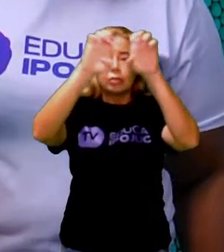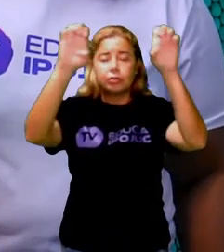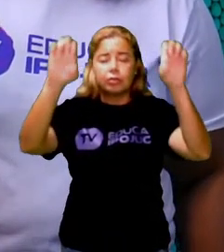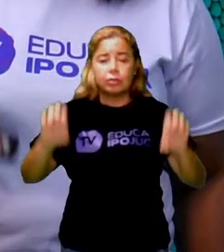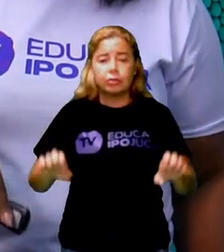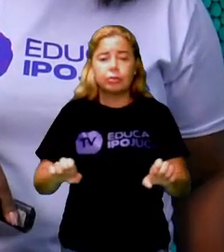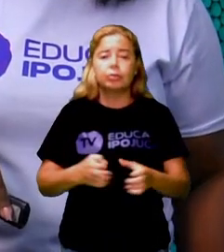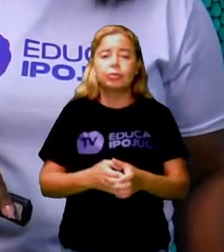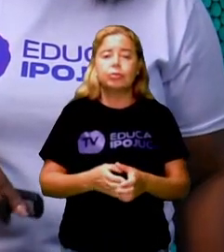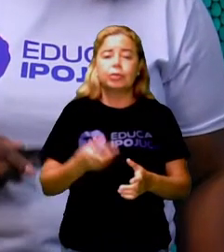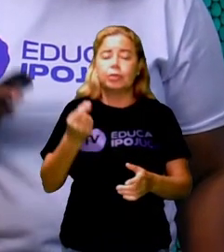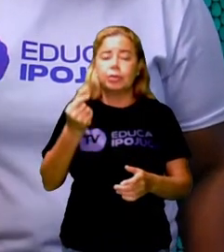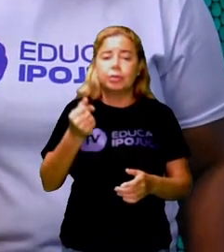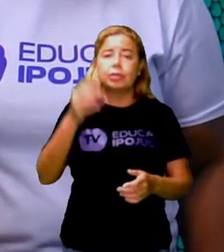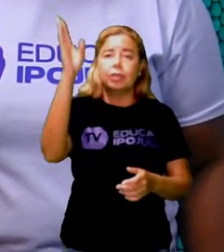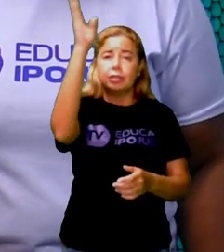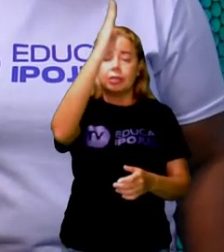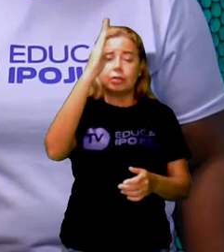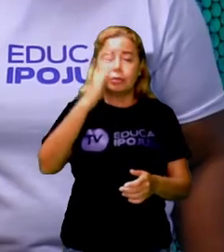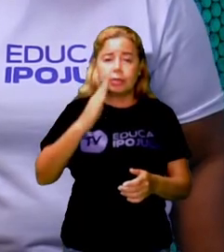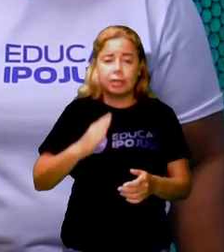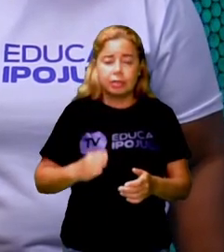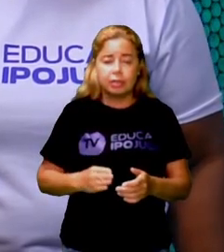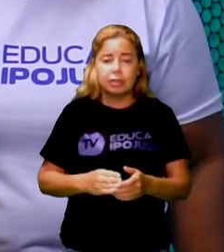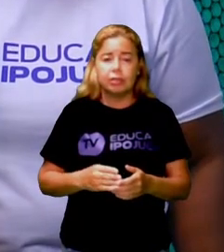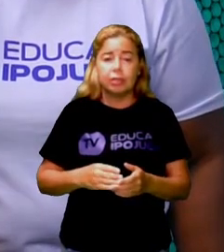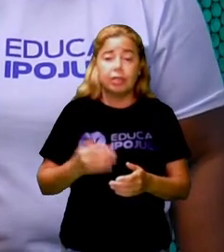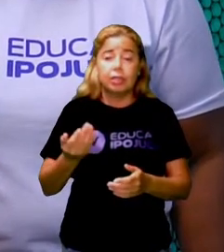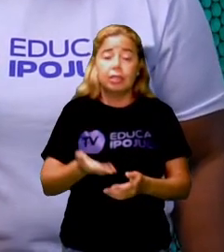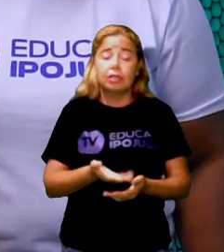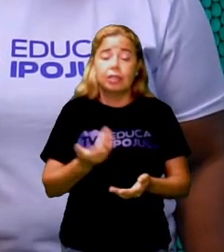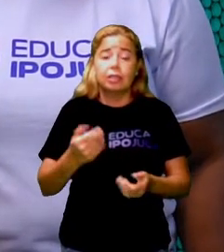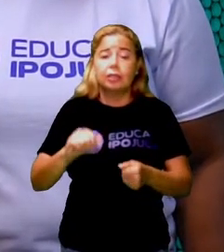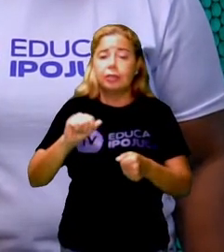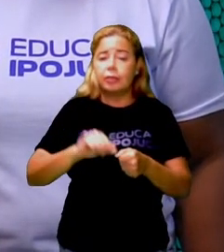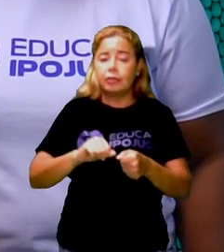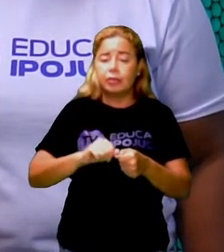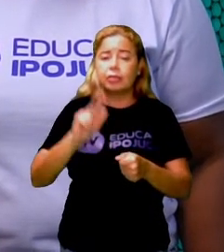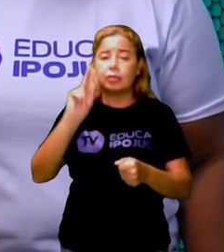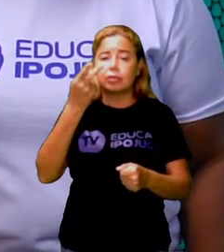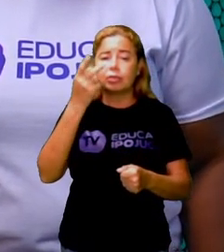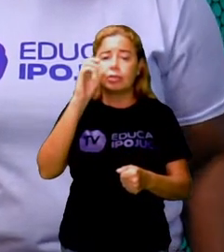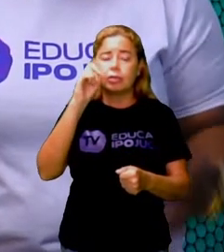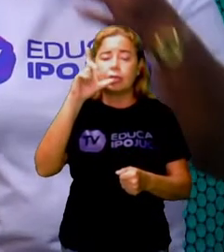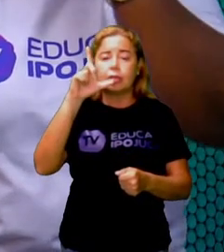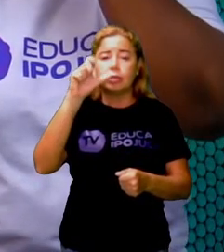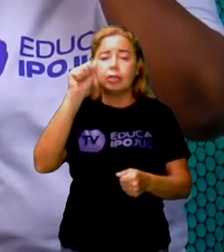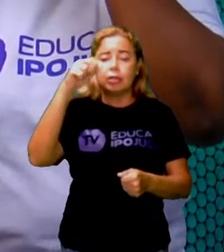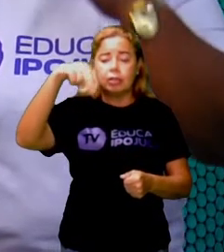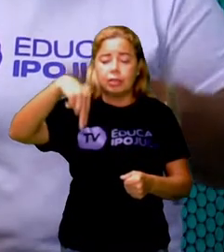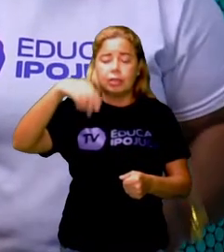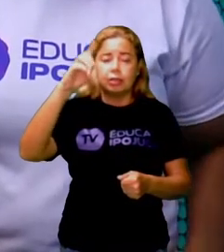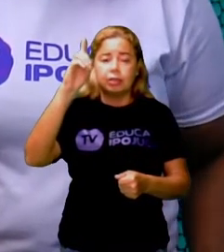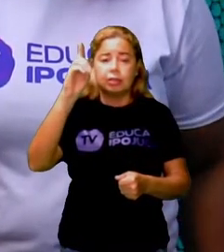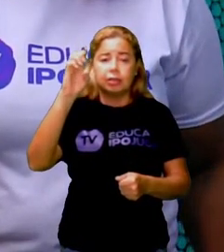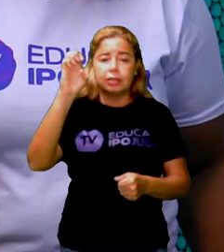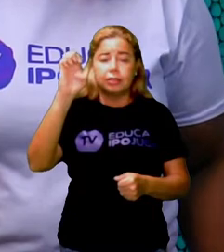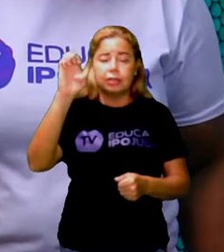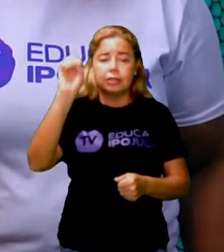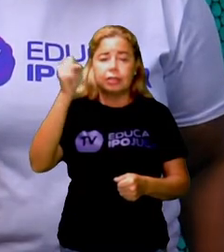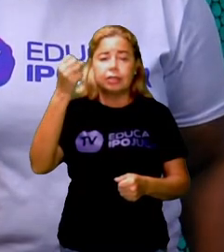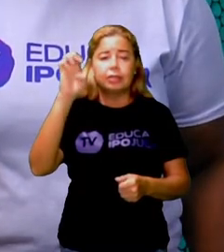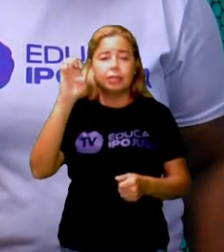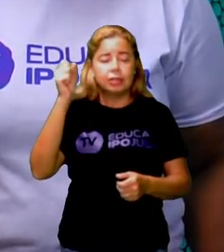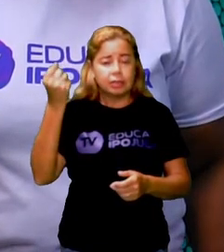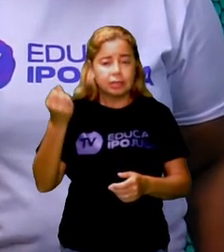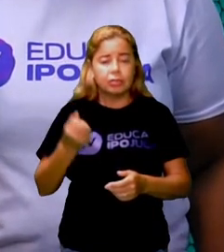instaurado aqui no Brasil pelos holandeses. O primeiro sistema monetário era